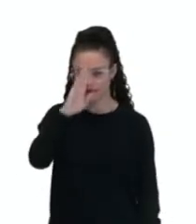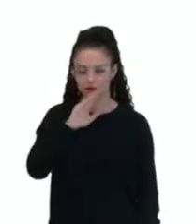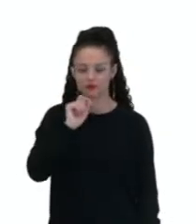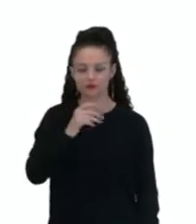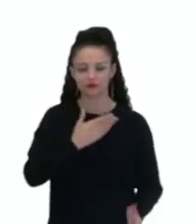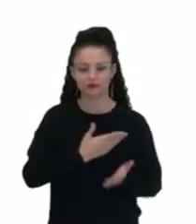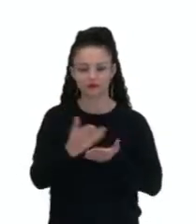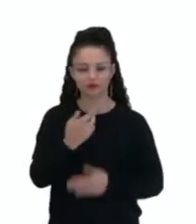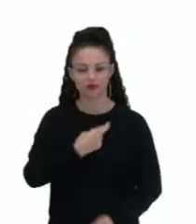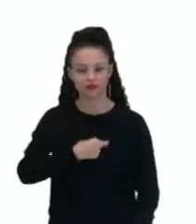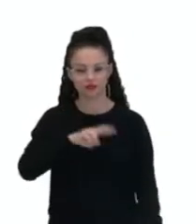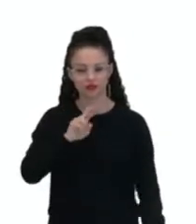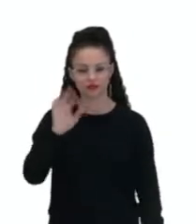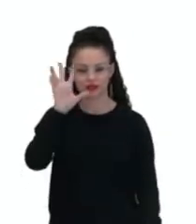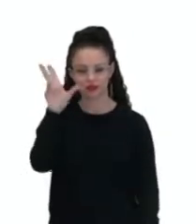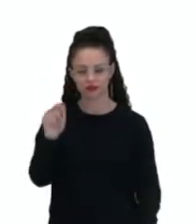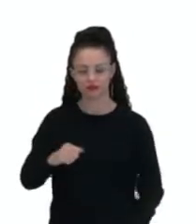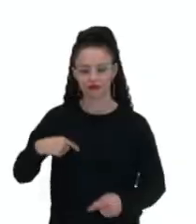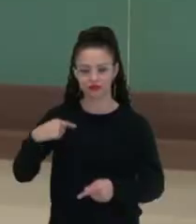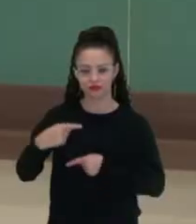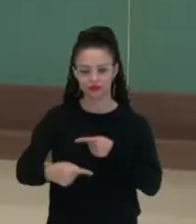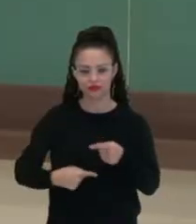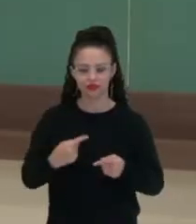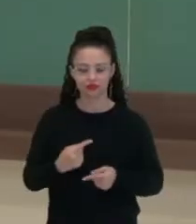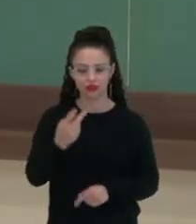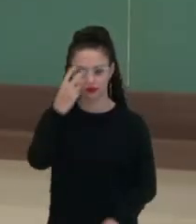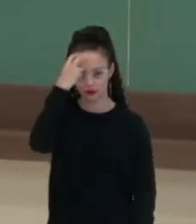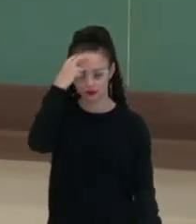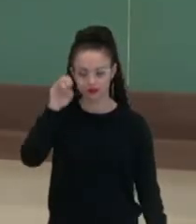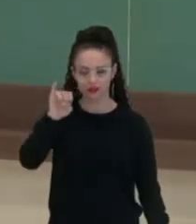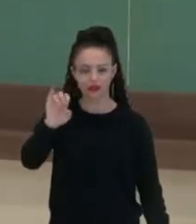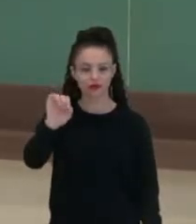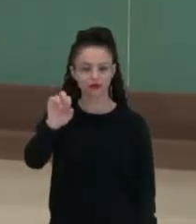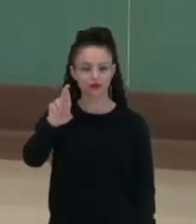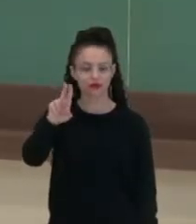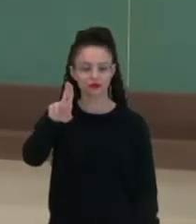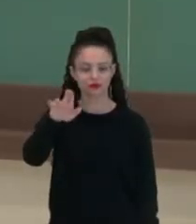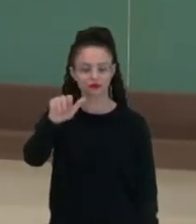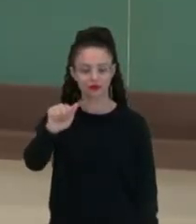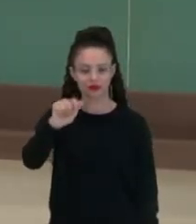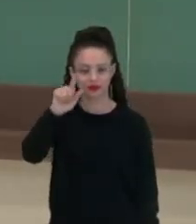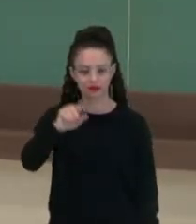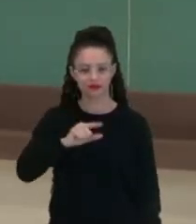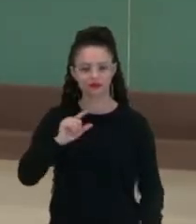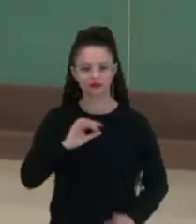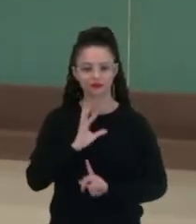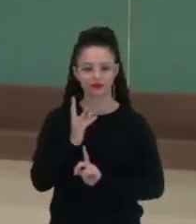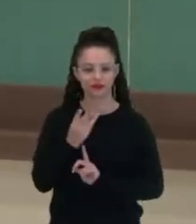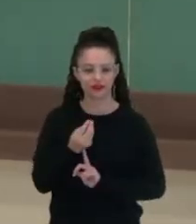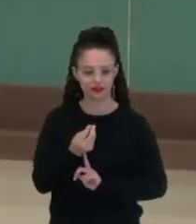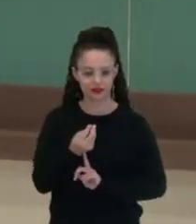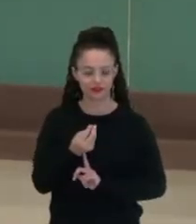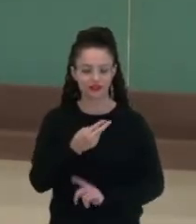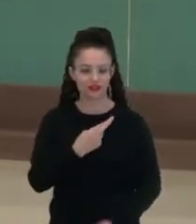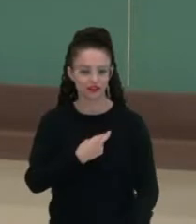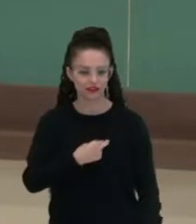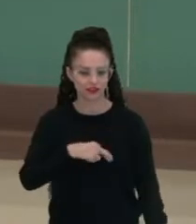e cultural afrodescendente. Então, a cultura iorubá traz a arte e a